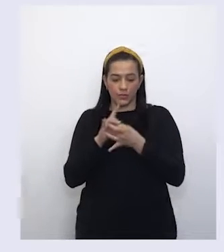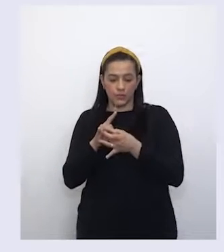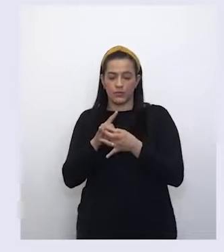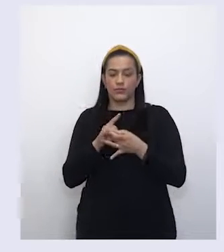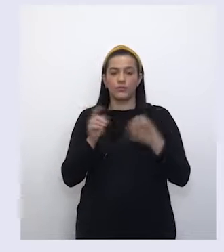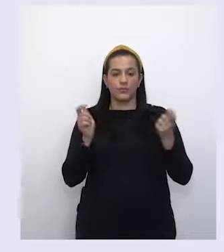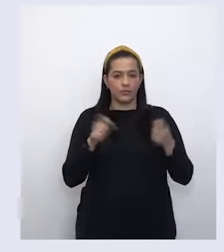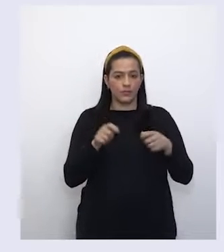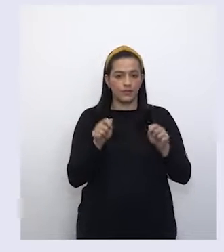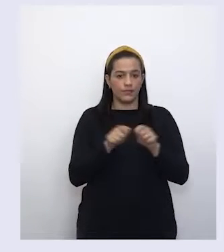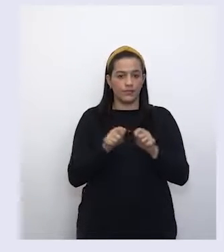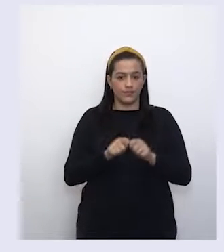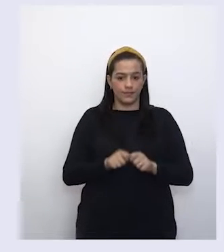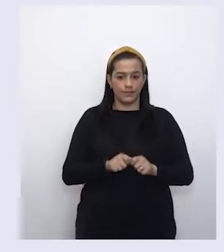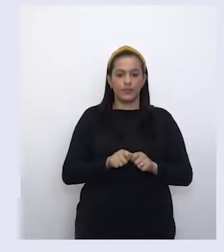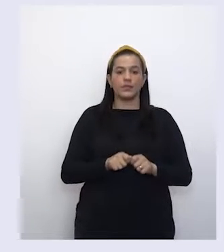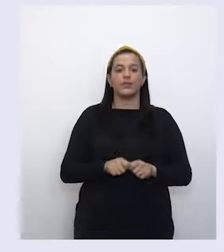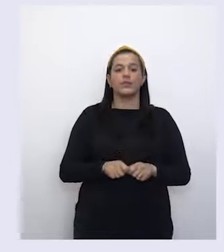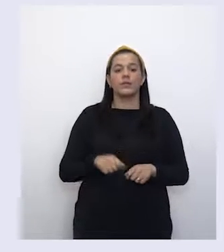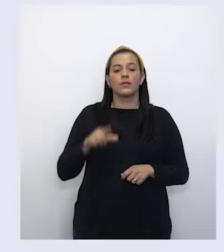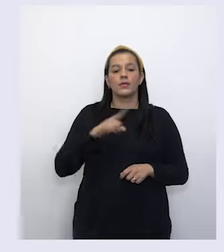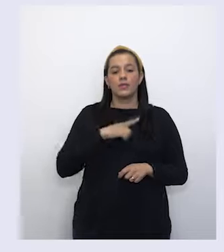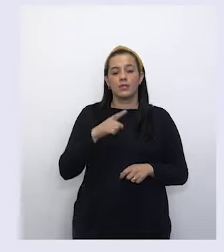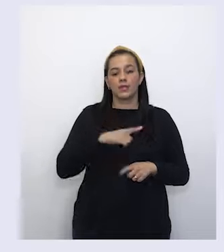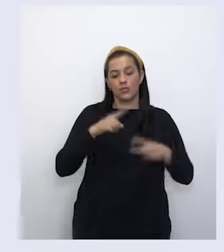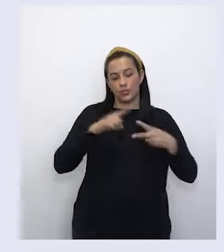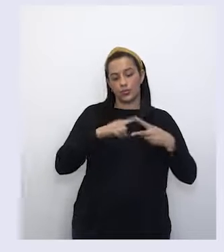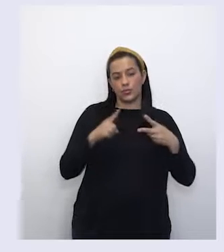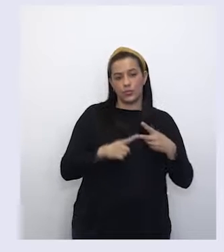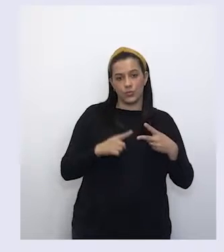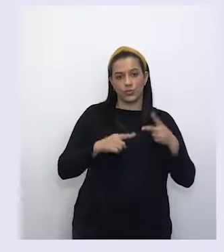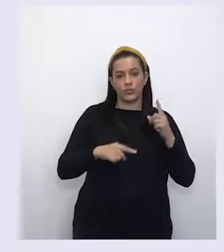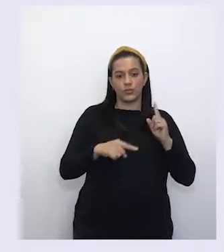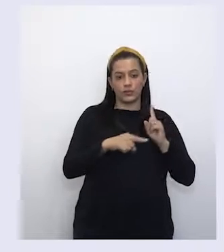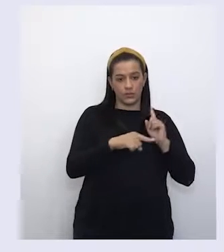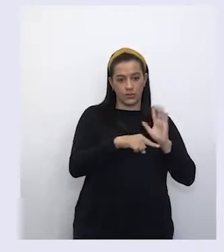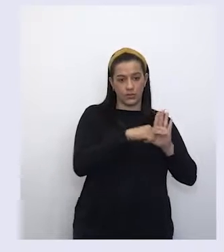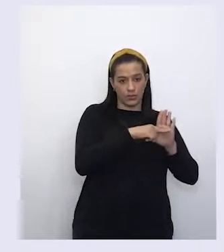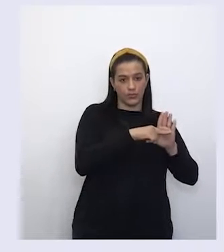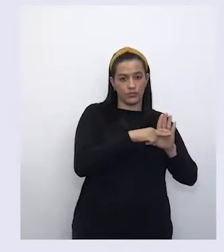fizemos, unindo os dois pontos negativos.